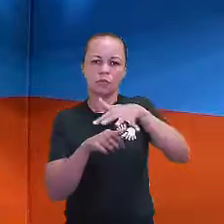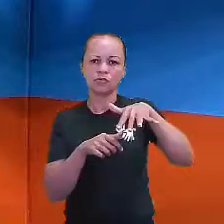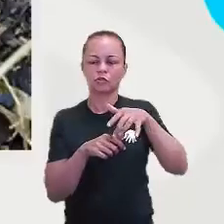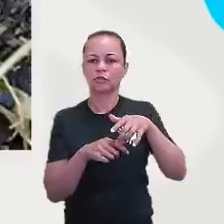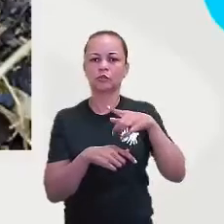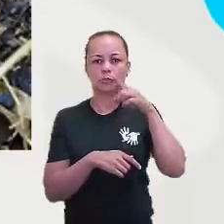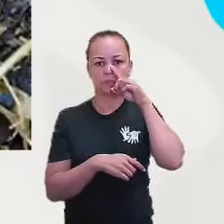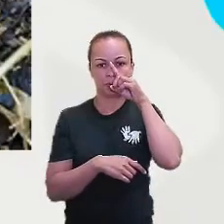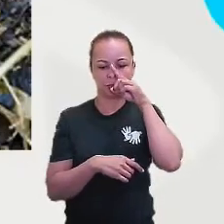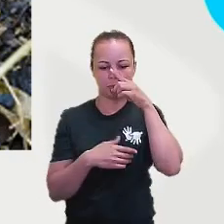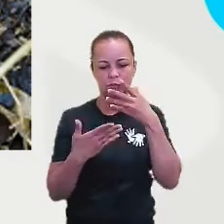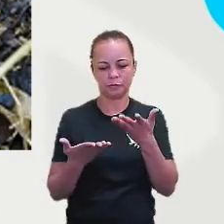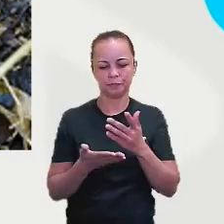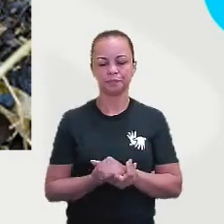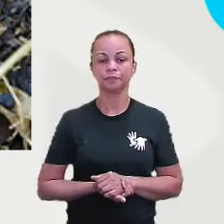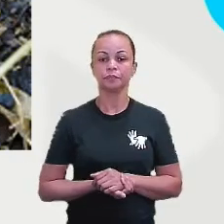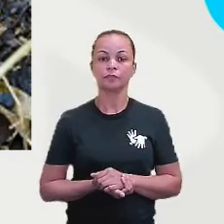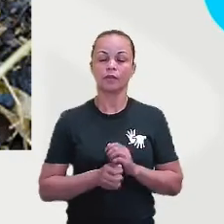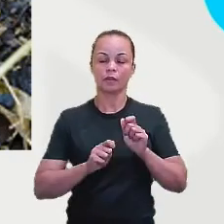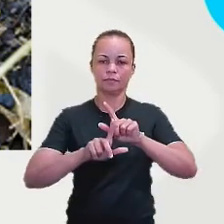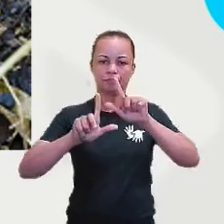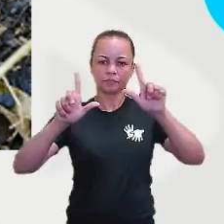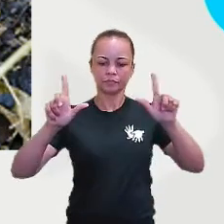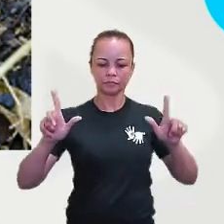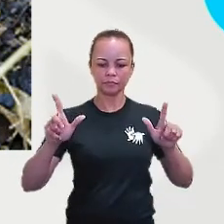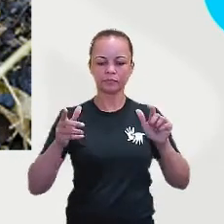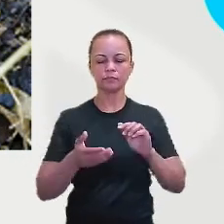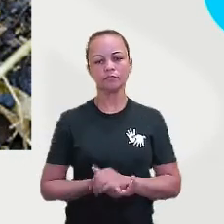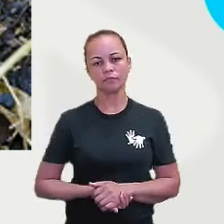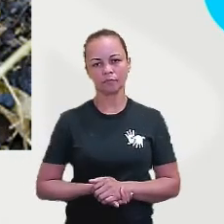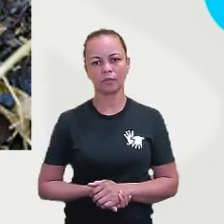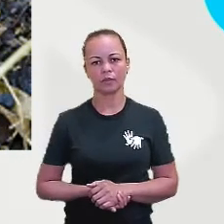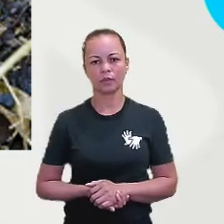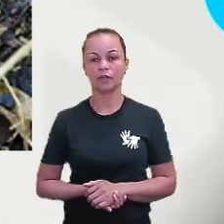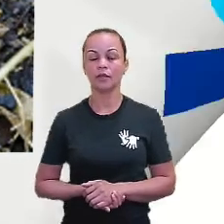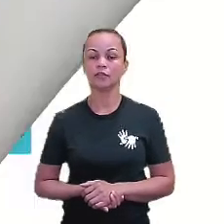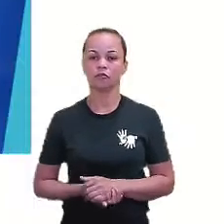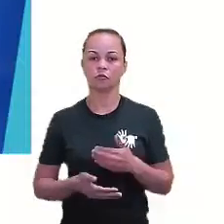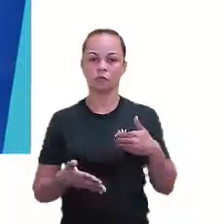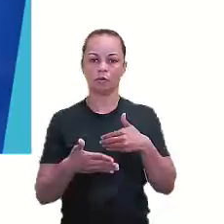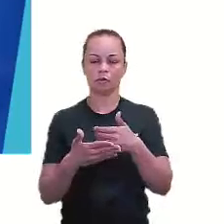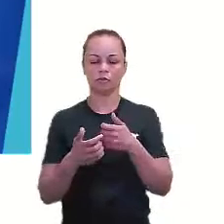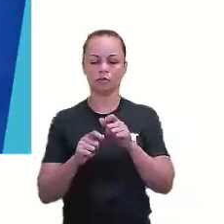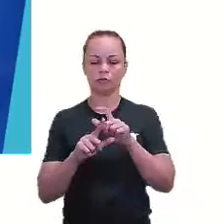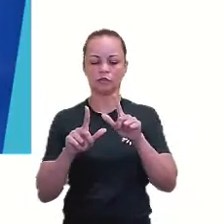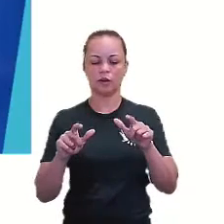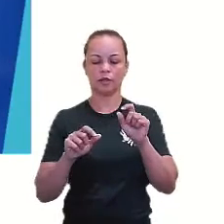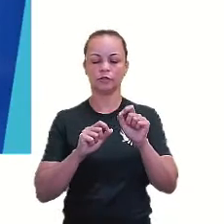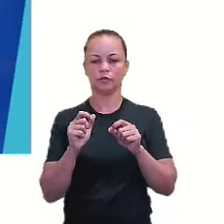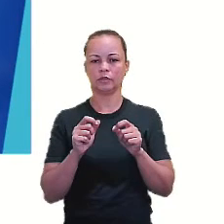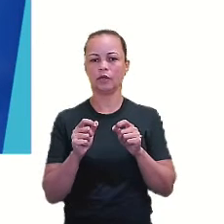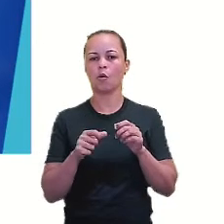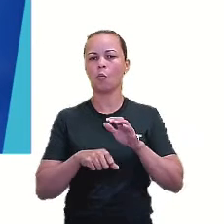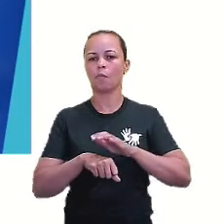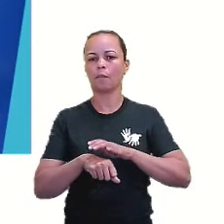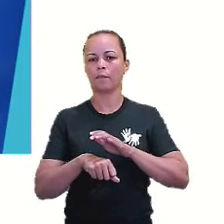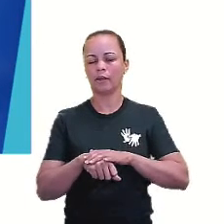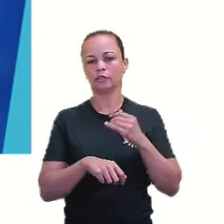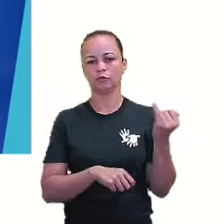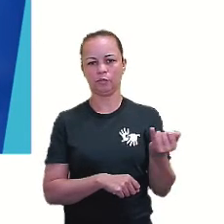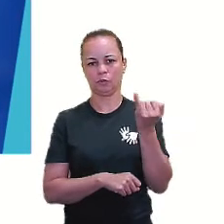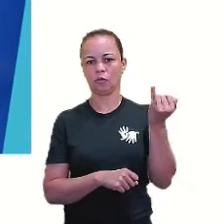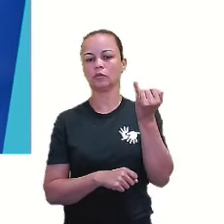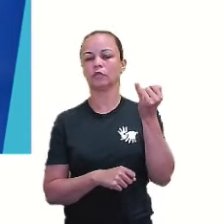esse aluno se apropriar dessa informação e já vou para o nosso próximo slide, que é aquele momento fofo, importante, que